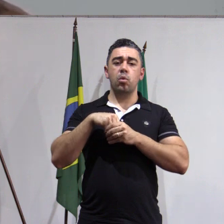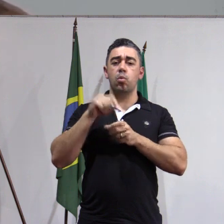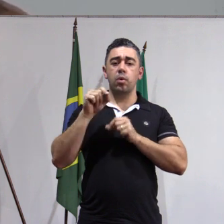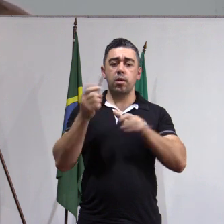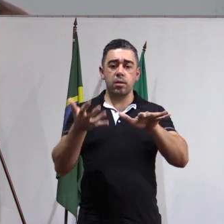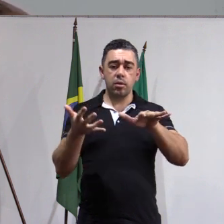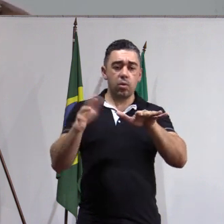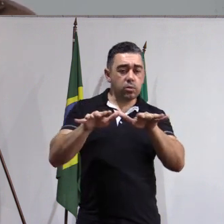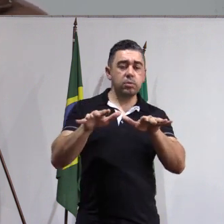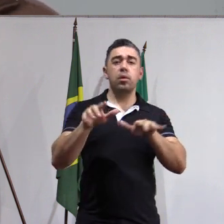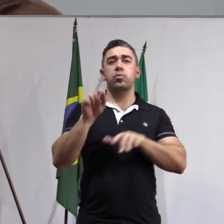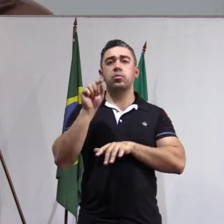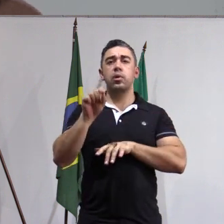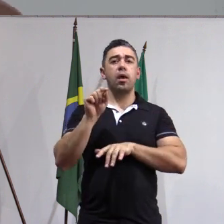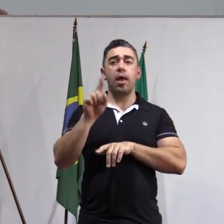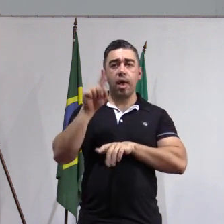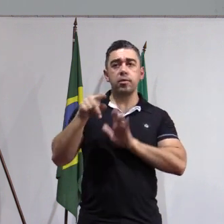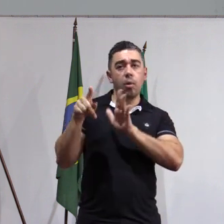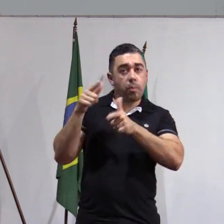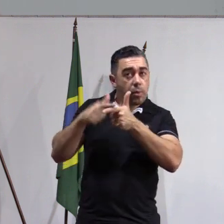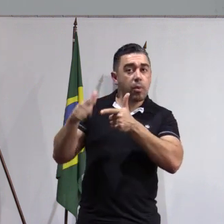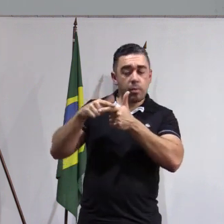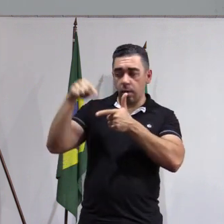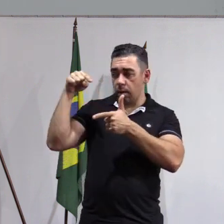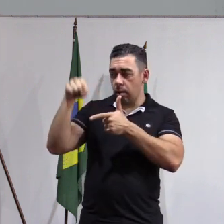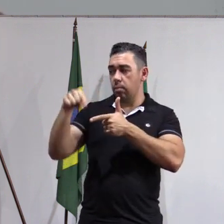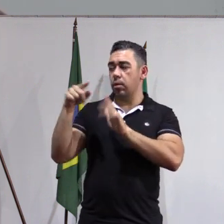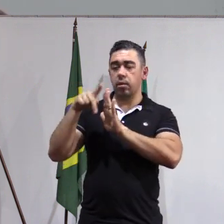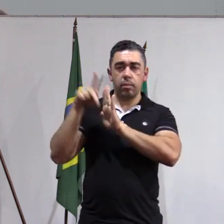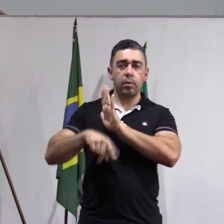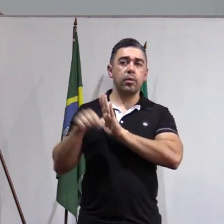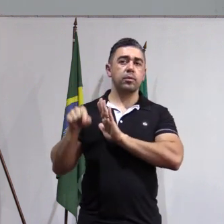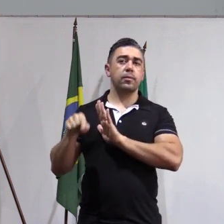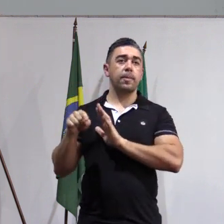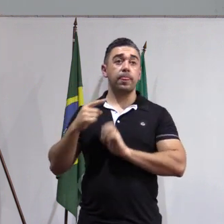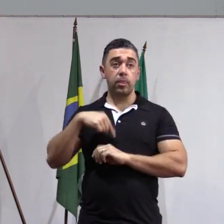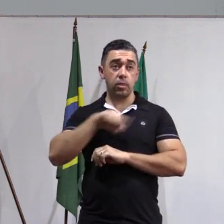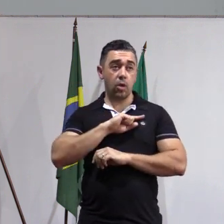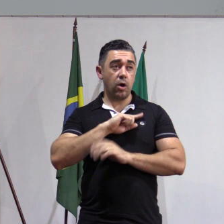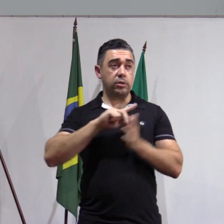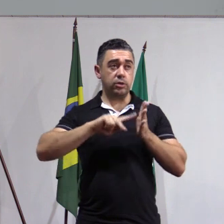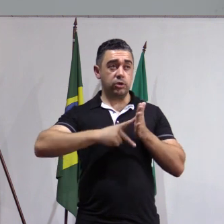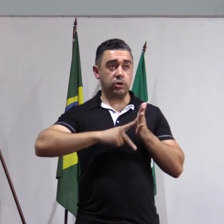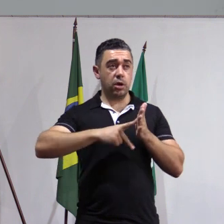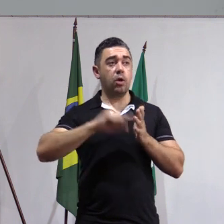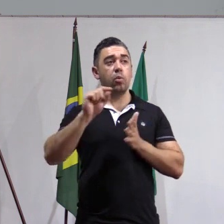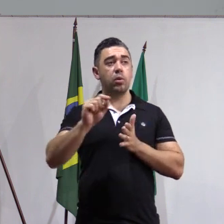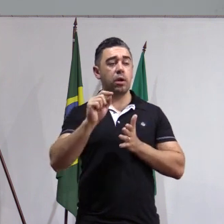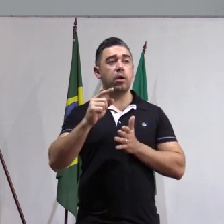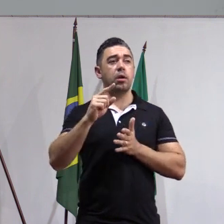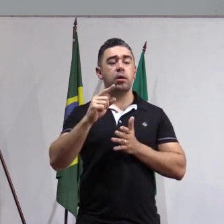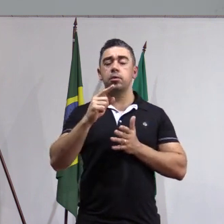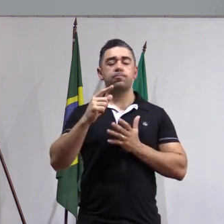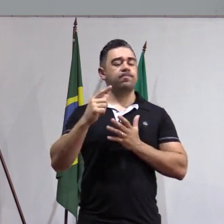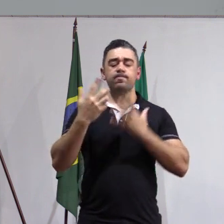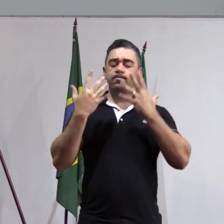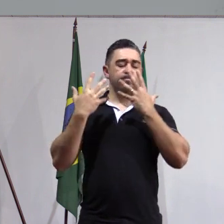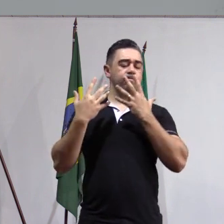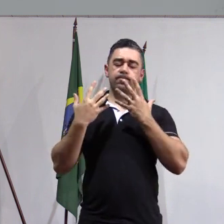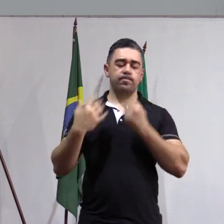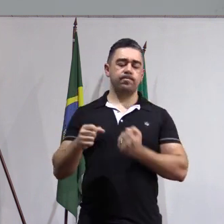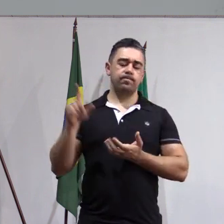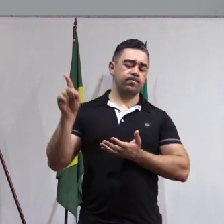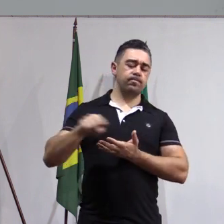inclusão. Esse é o problema desse documento. Portanto, nós, como sindicato, só podemos recusar